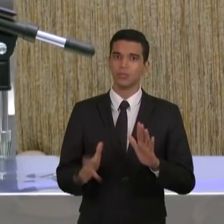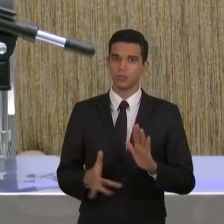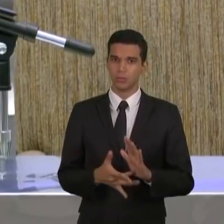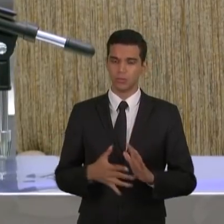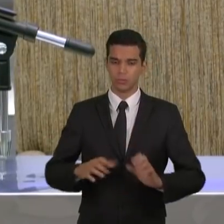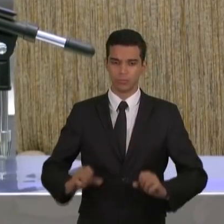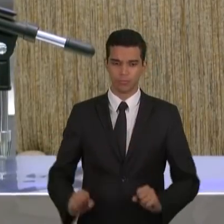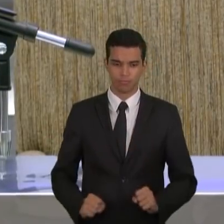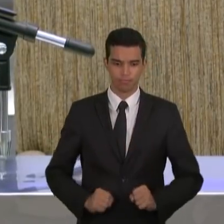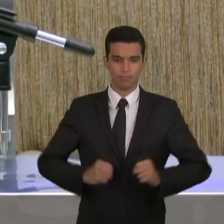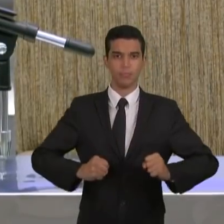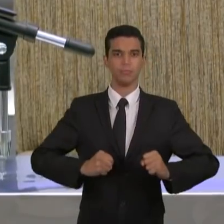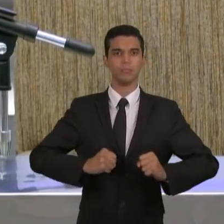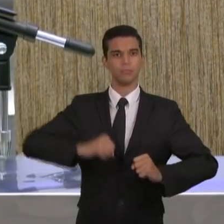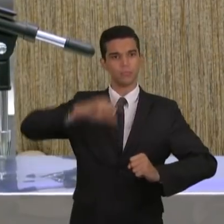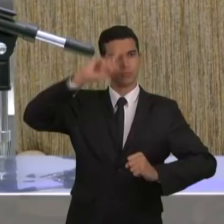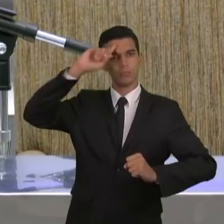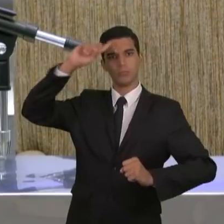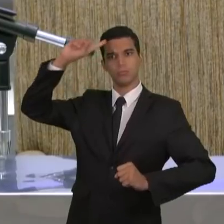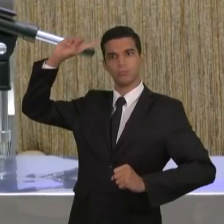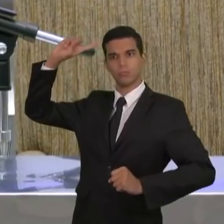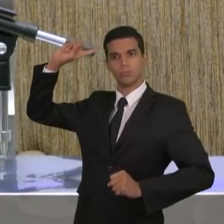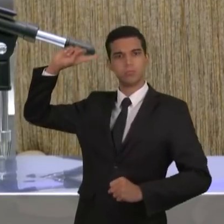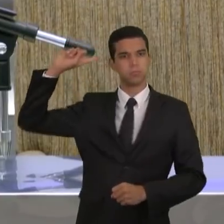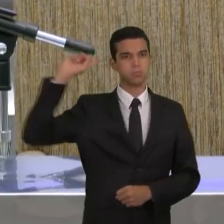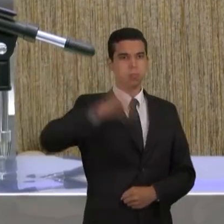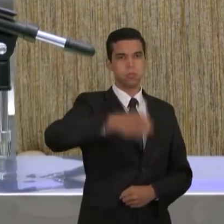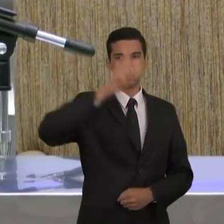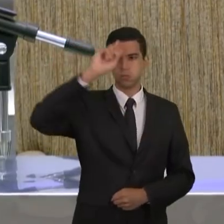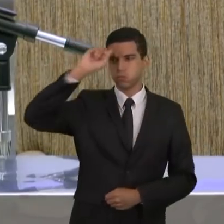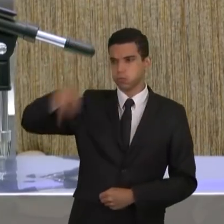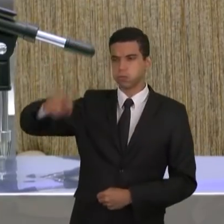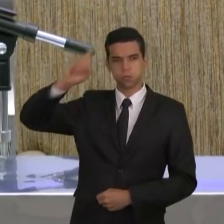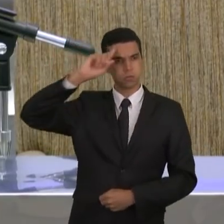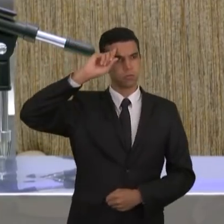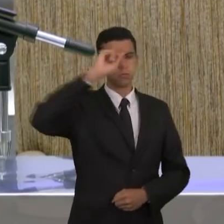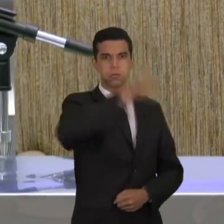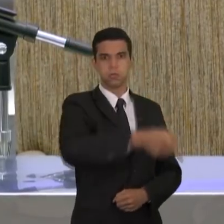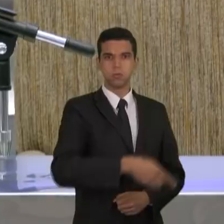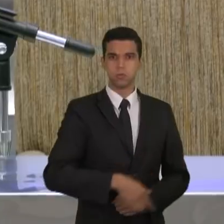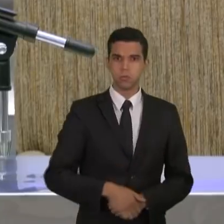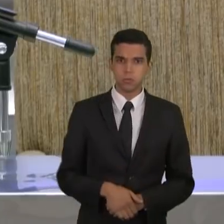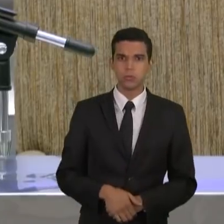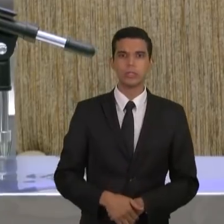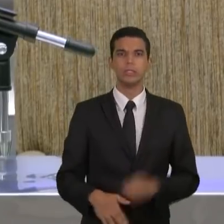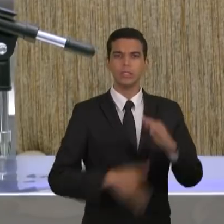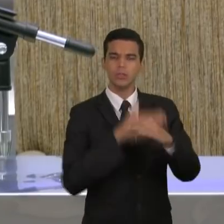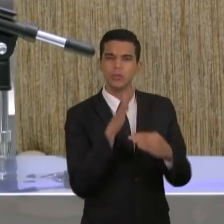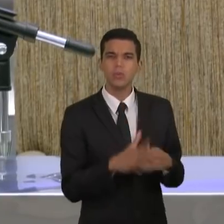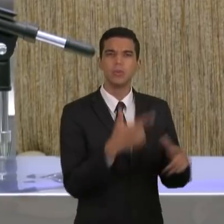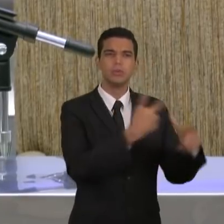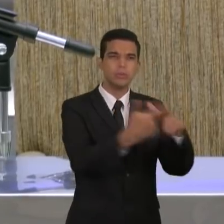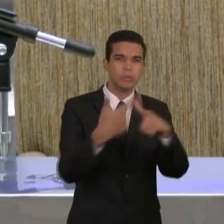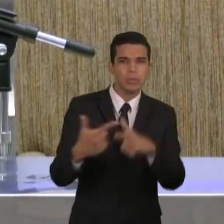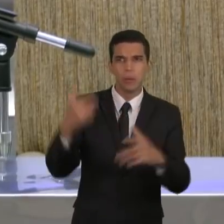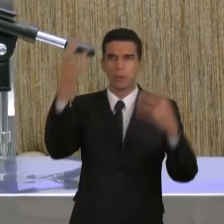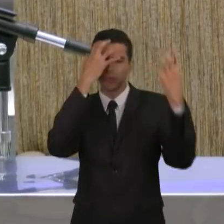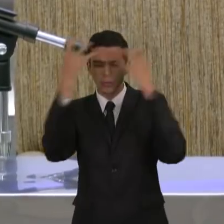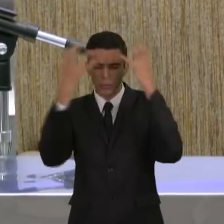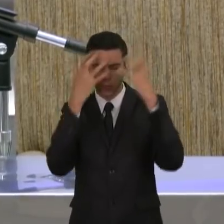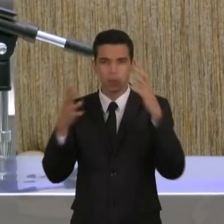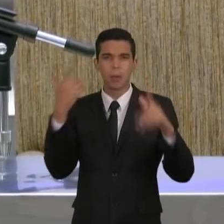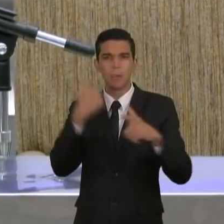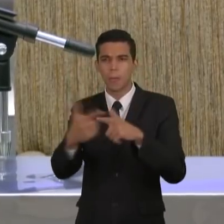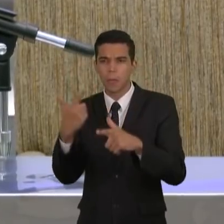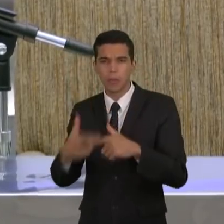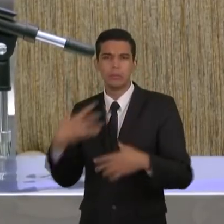e com a voz poderosa dele ele repreende todo empecilho e toda a